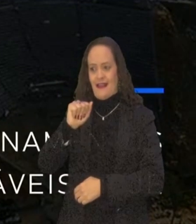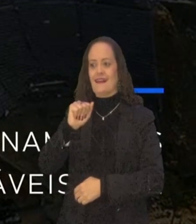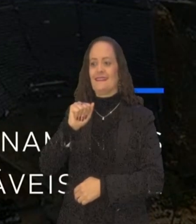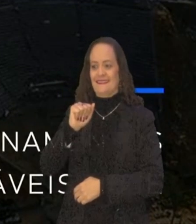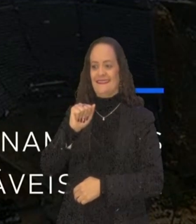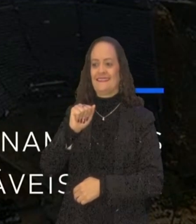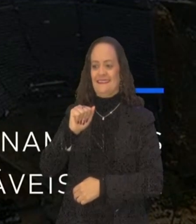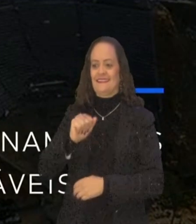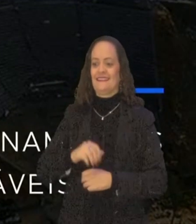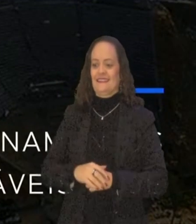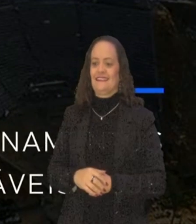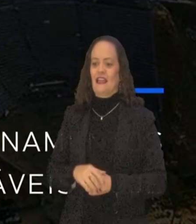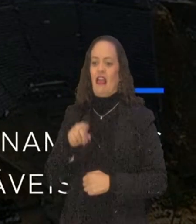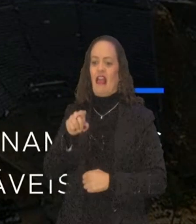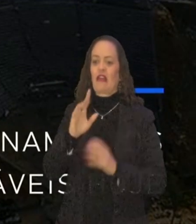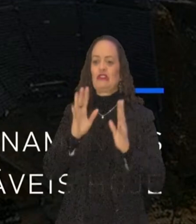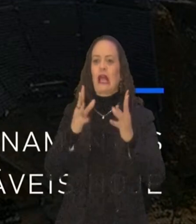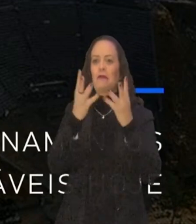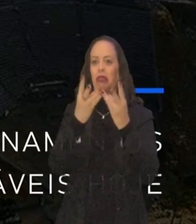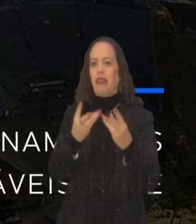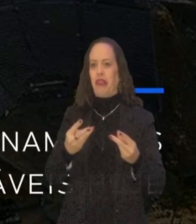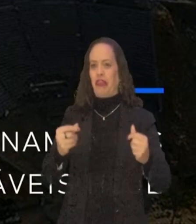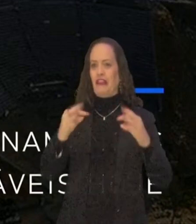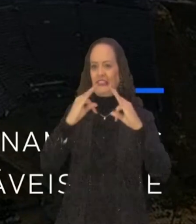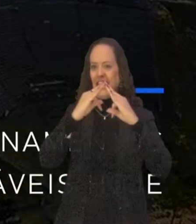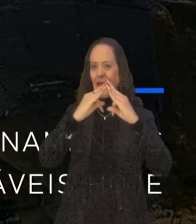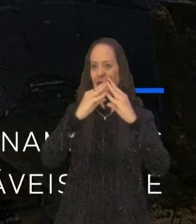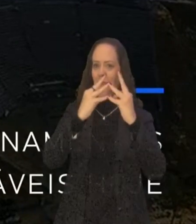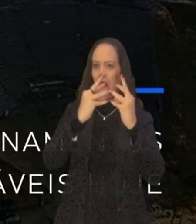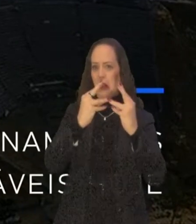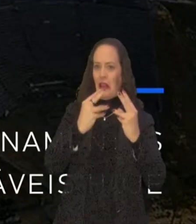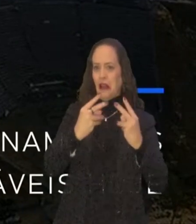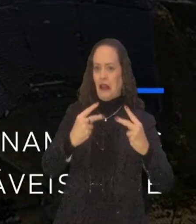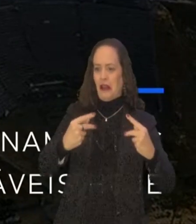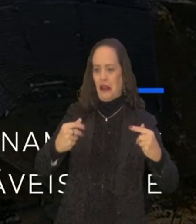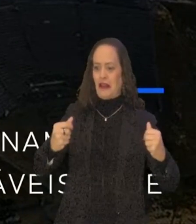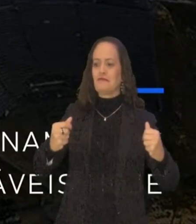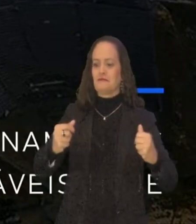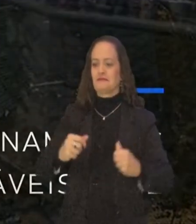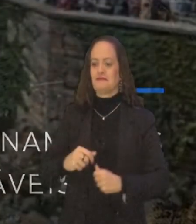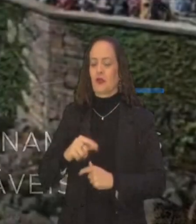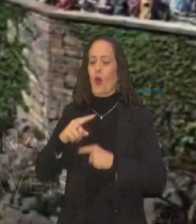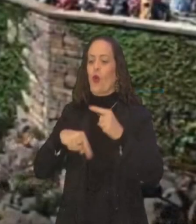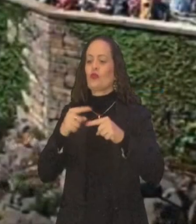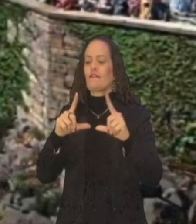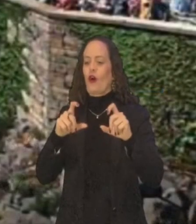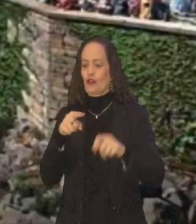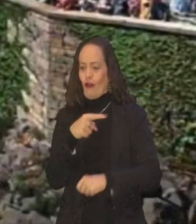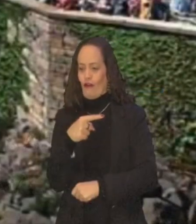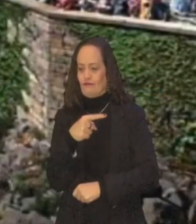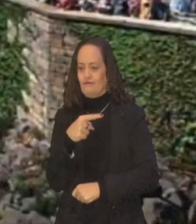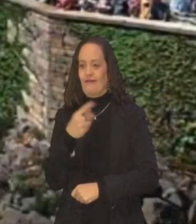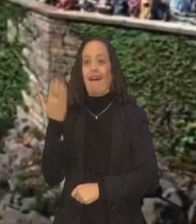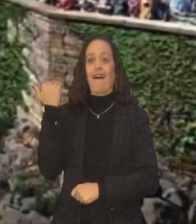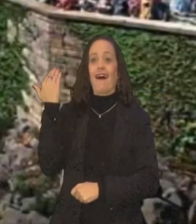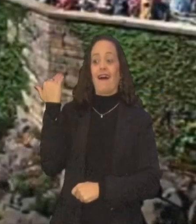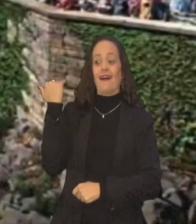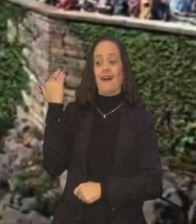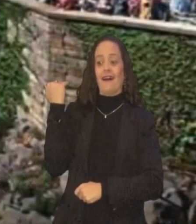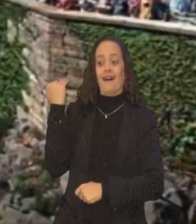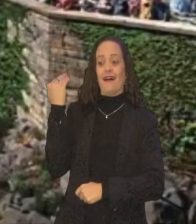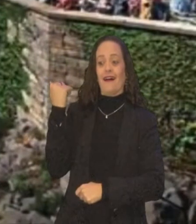São algumas ruínas da cidade que era assim. Pode apresentar a próxima fotografia, uma cidade